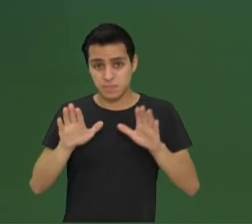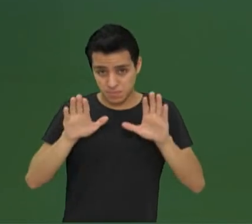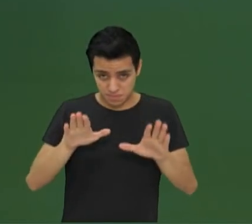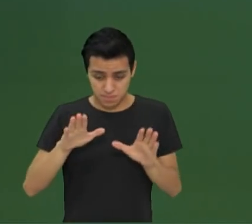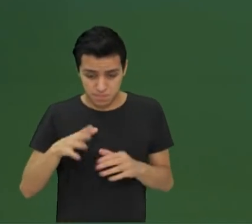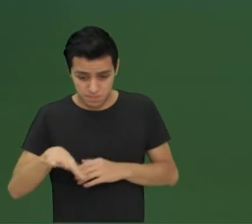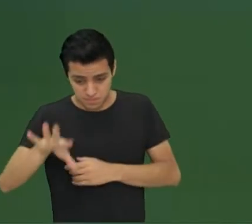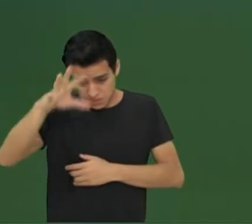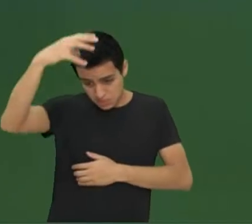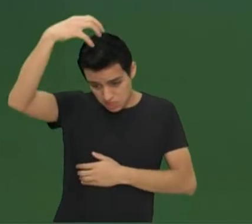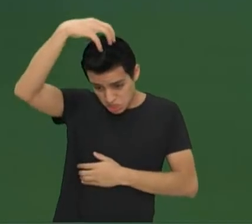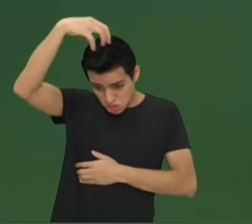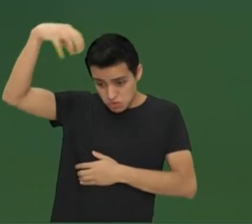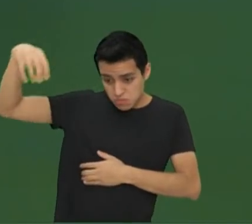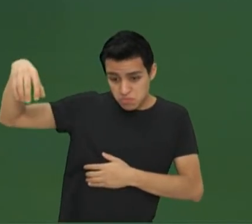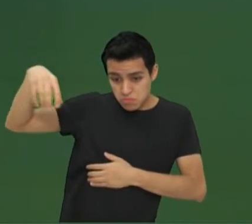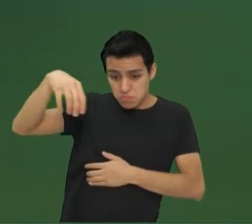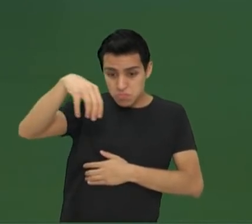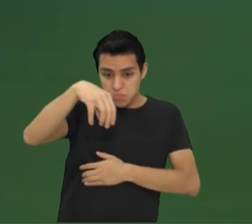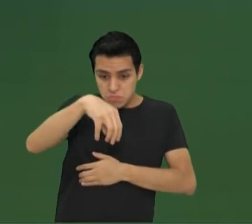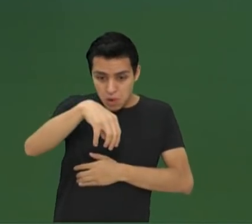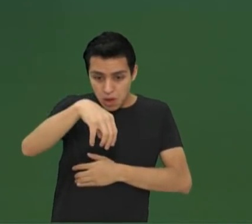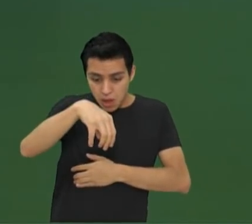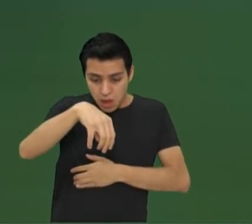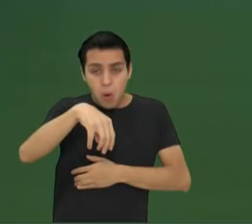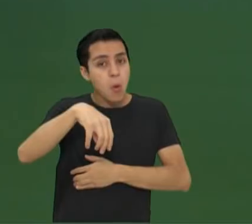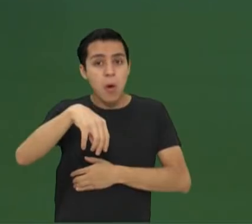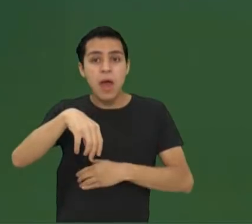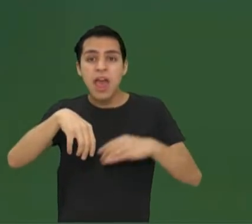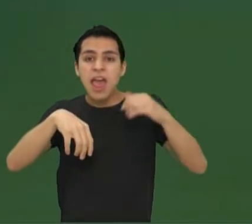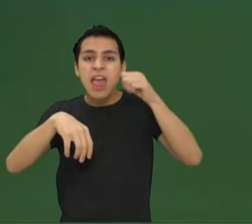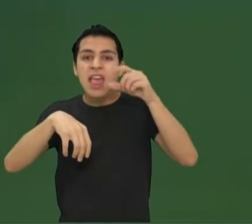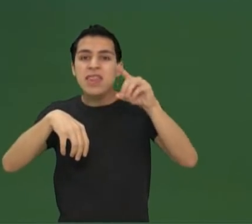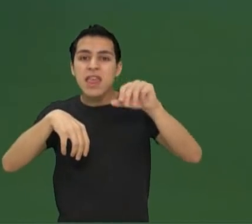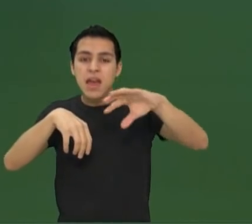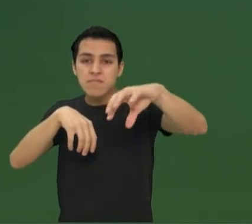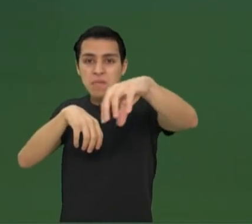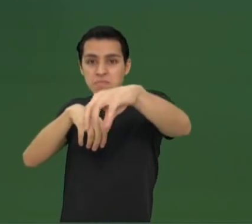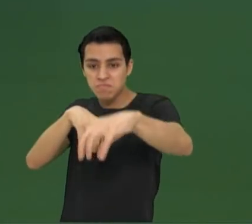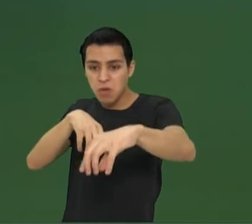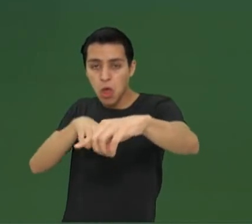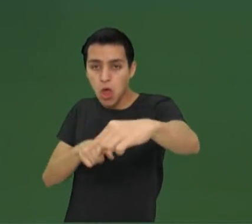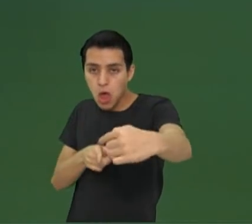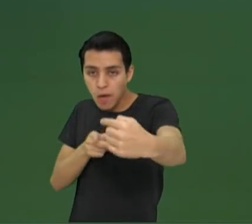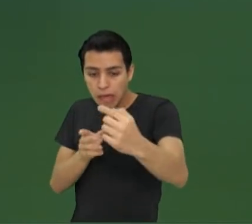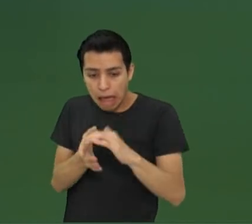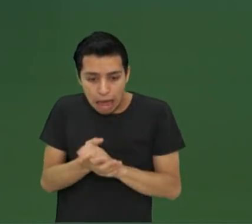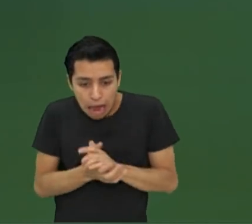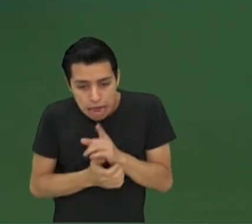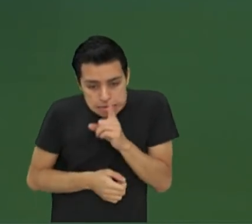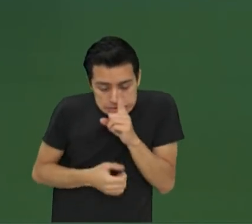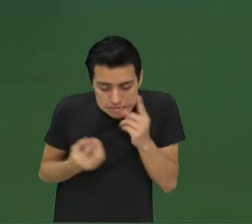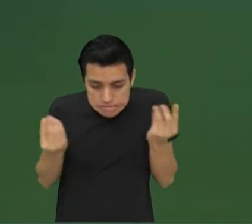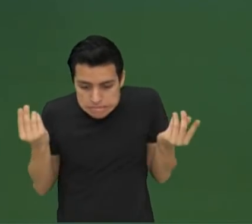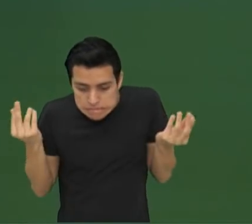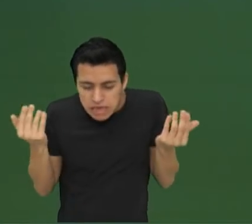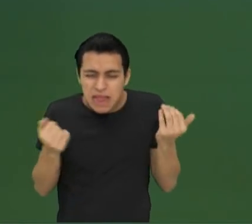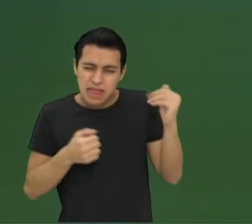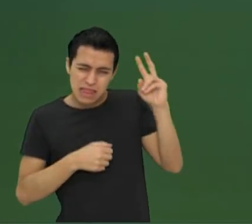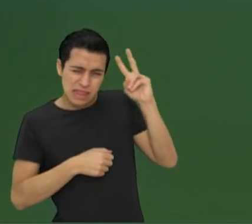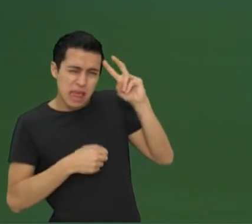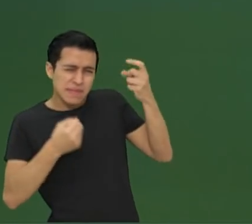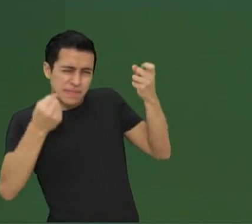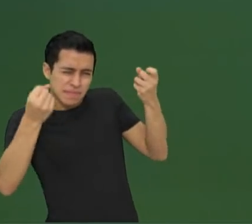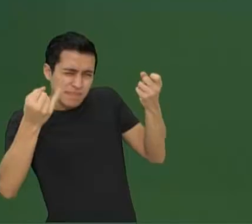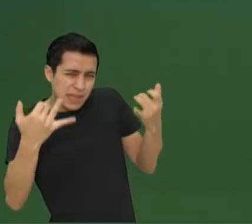rei está sendo ameaçado pela dama. Eu tenho 3 opções de jogada. Primeira, que eu vou colocar para vocês aqui, a gente falou bastante sobre o cavalo, não falou?